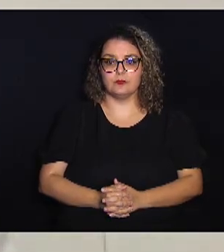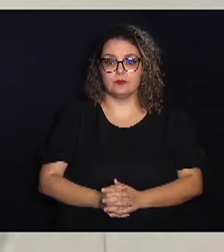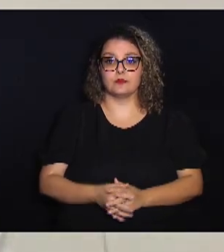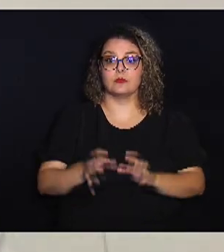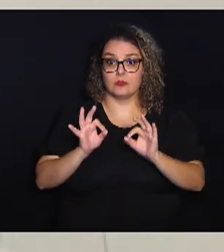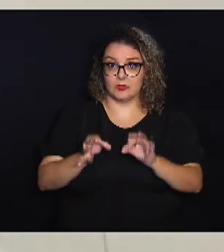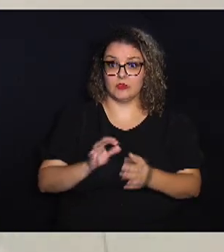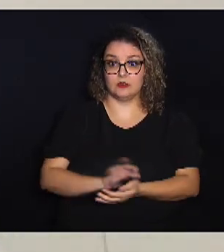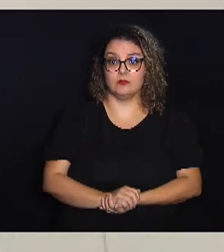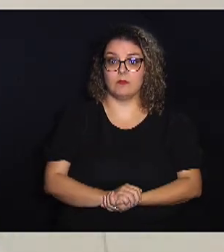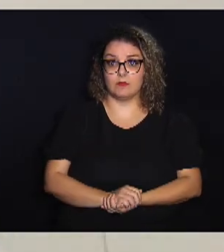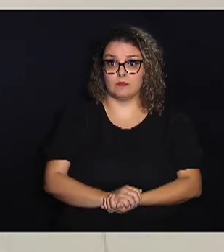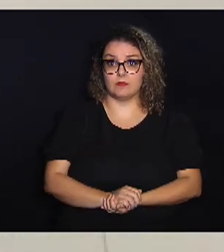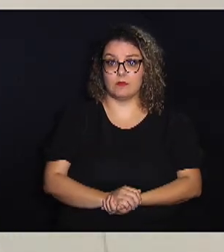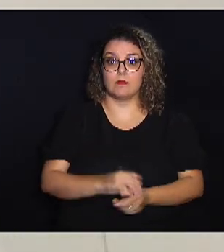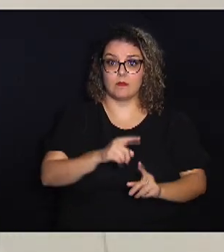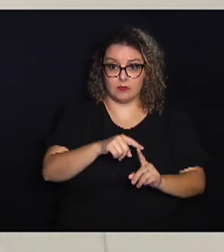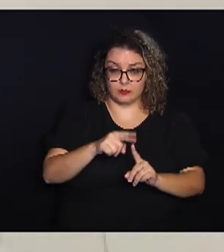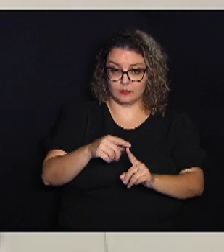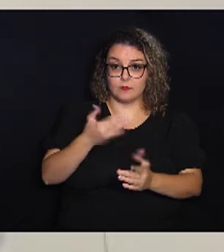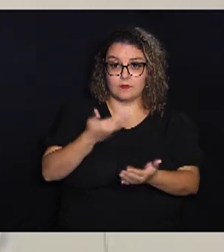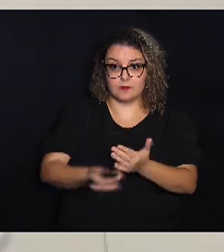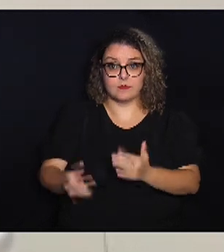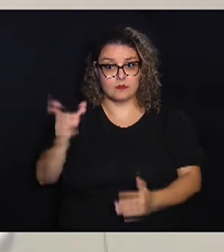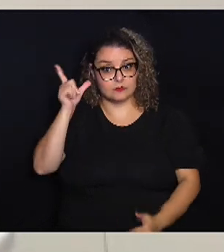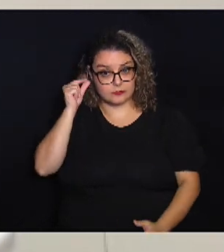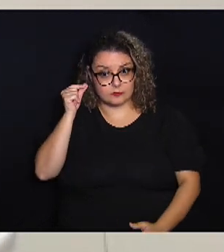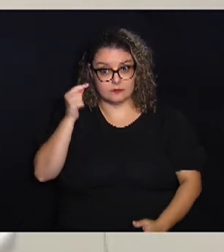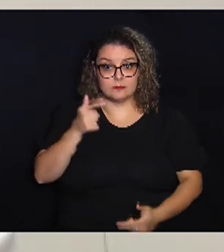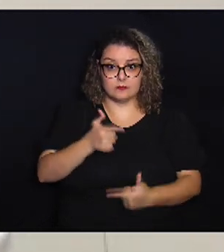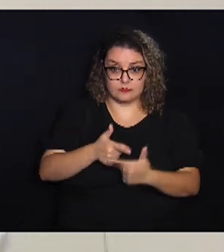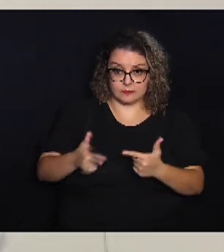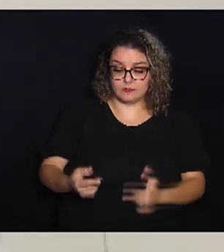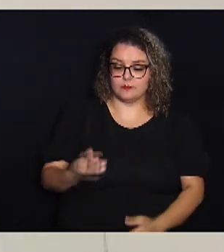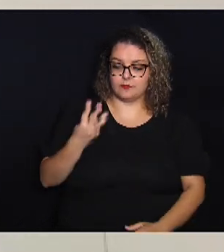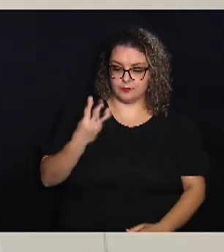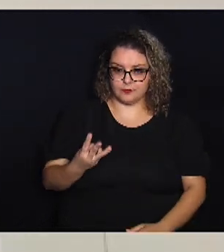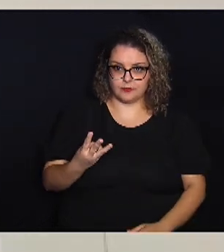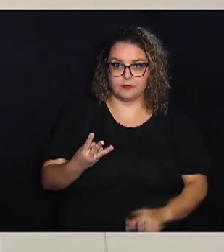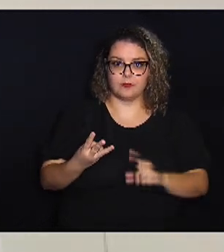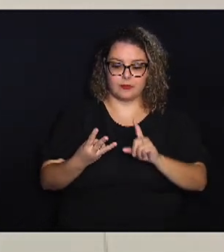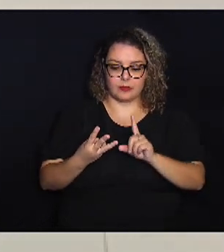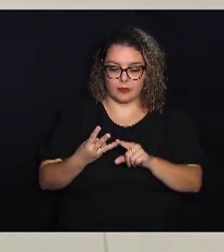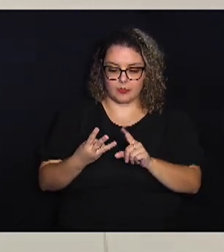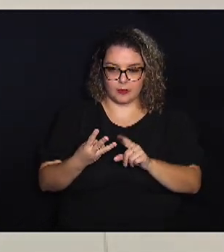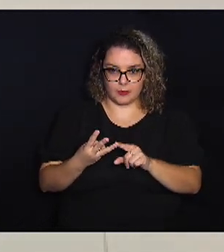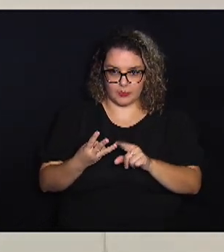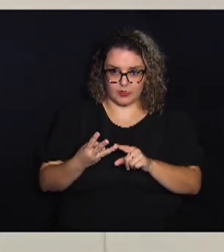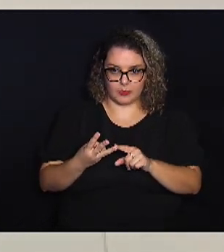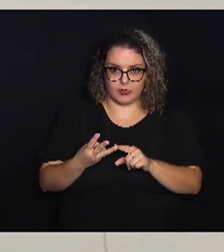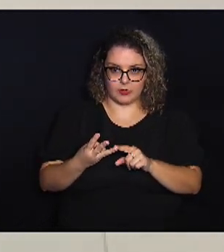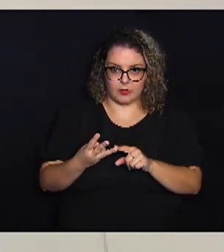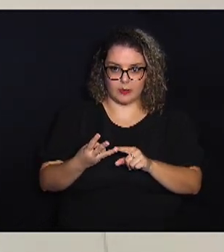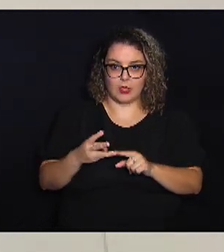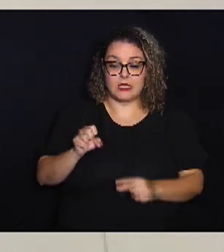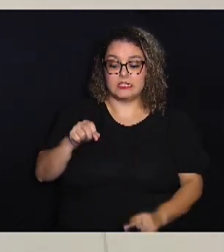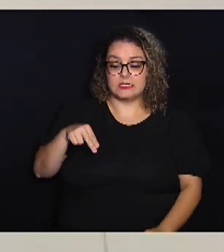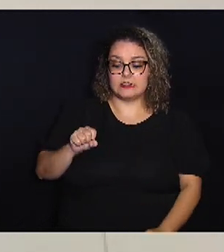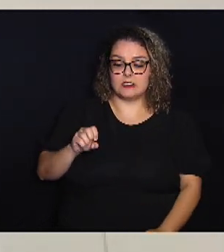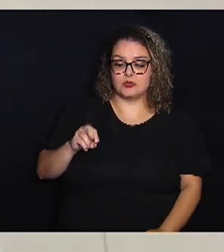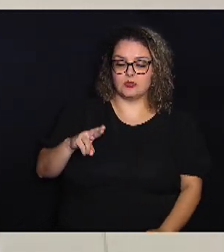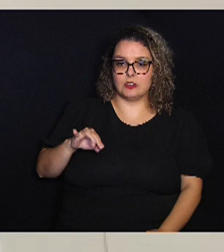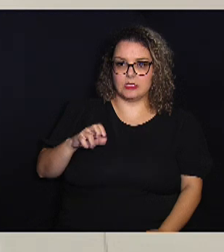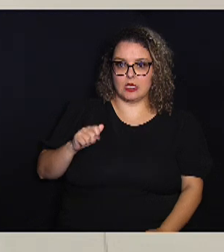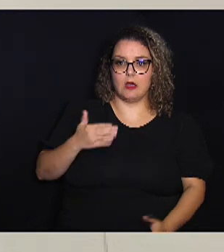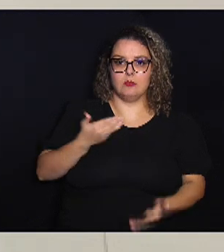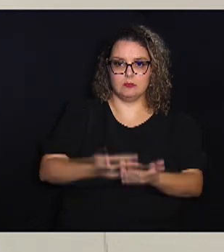Certo. Os tipos de perda auditiva nós dividimos em 3 tipos. Então, existe a perda sensorial, que